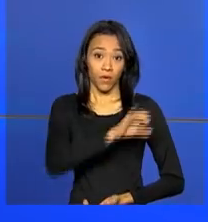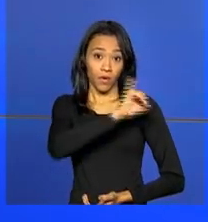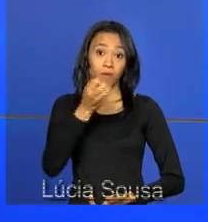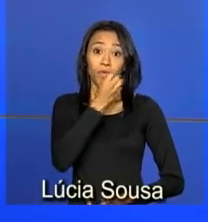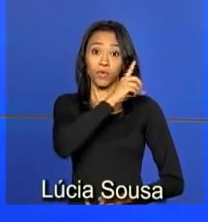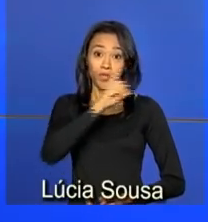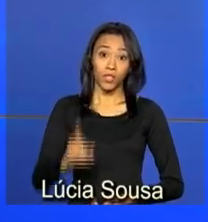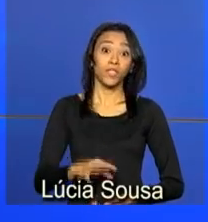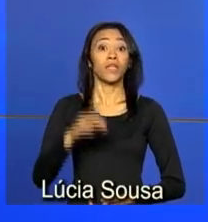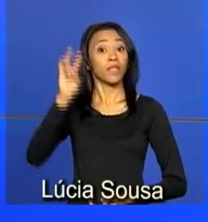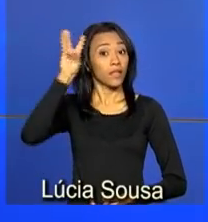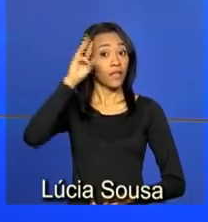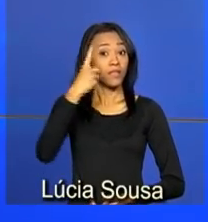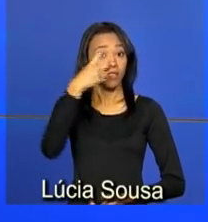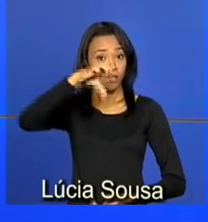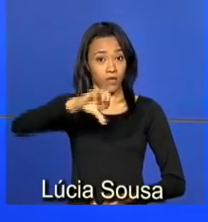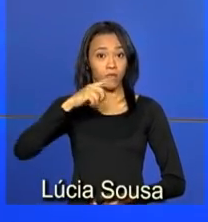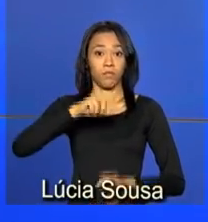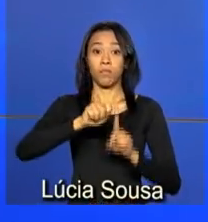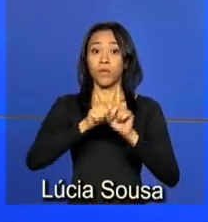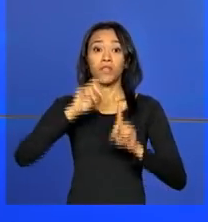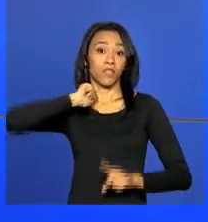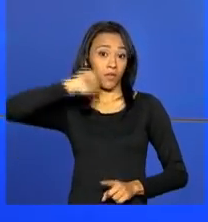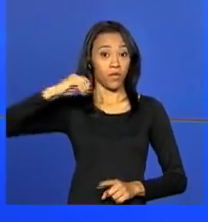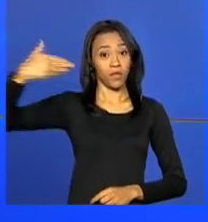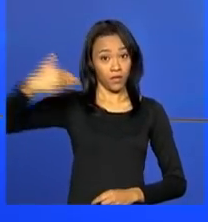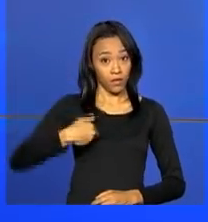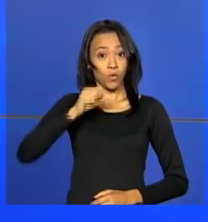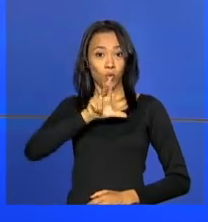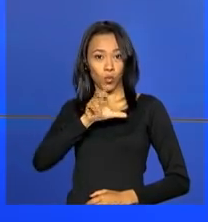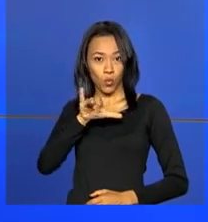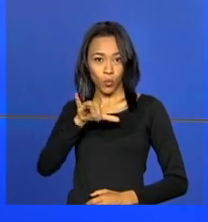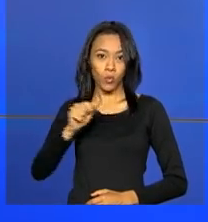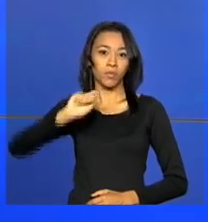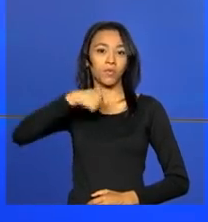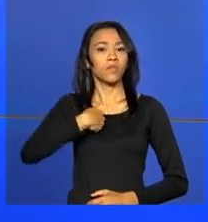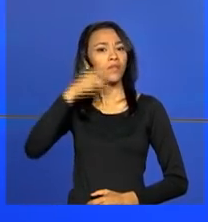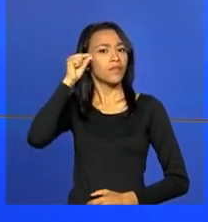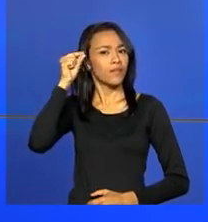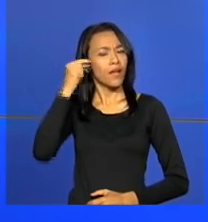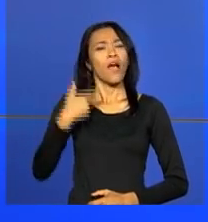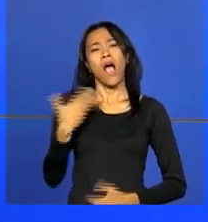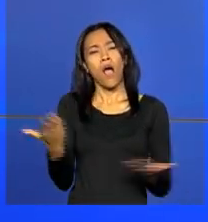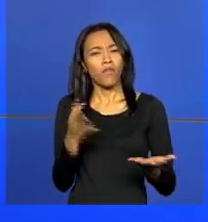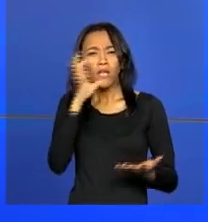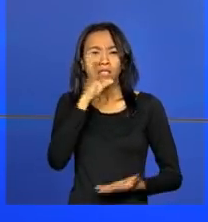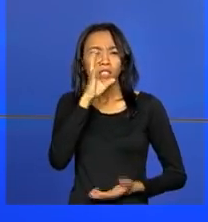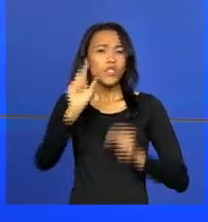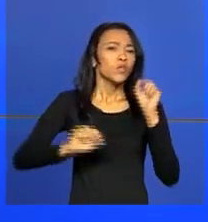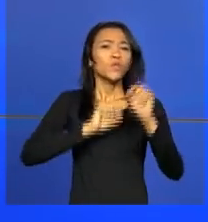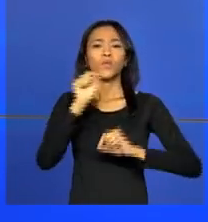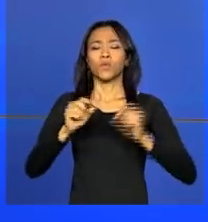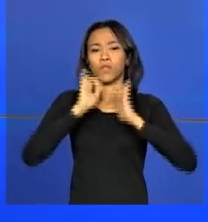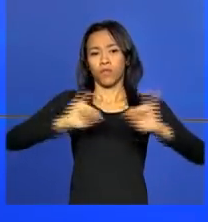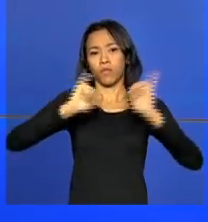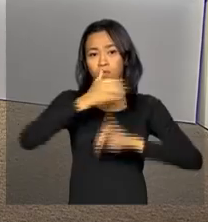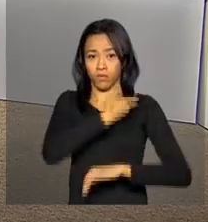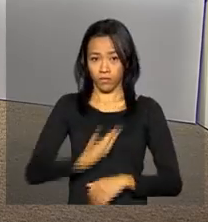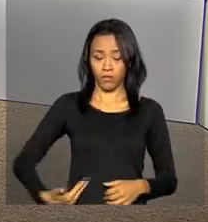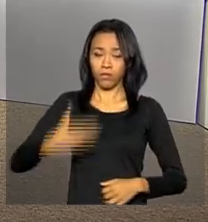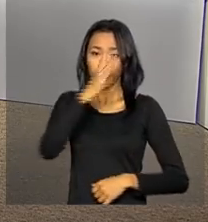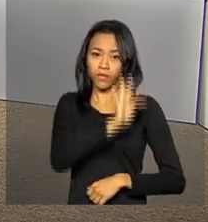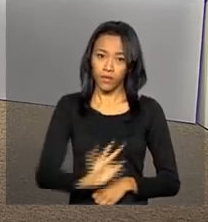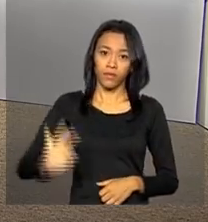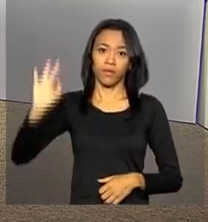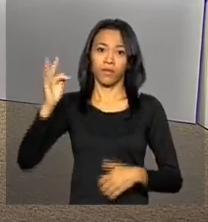Olá, bom dia. Terça-feira, 19 de abril. Eu sou Daniele Popov e a partir de agora você acompanha as últimas notícias do governo federal.